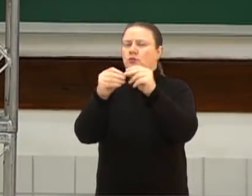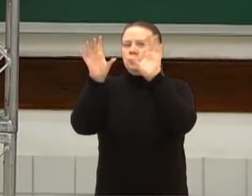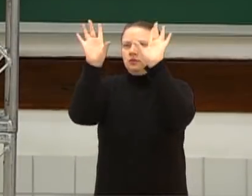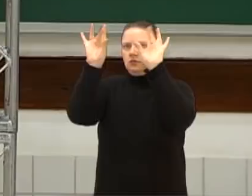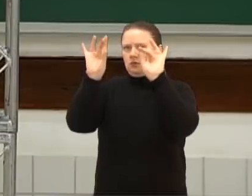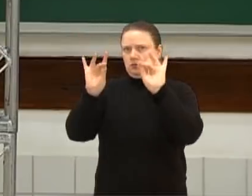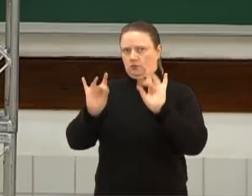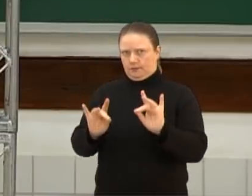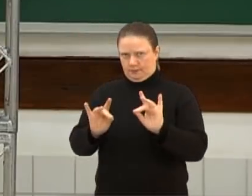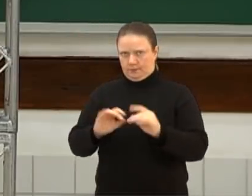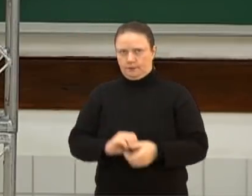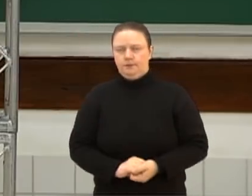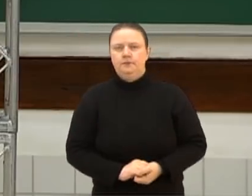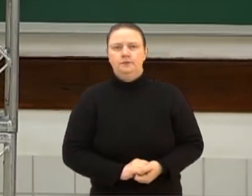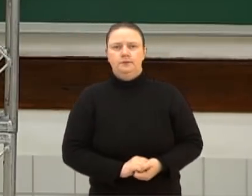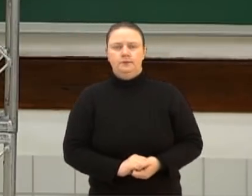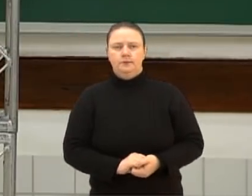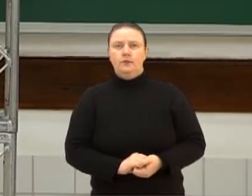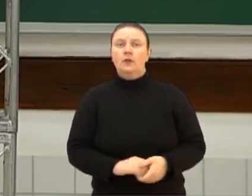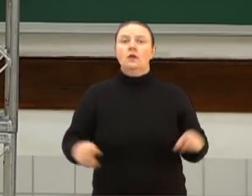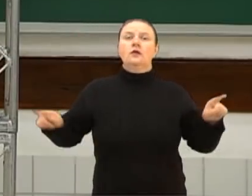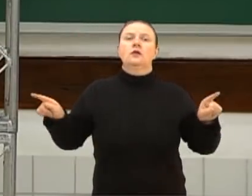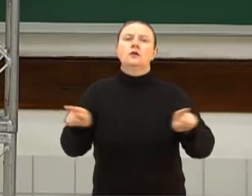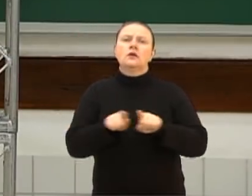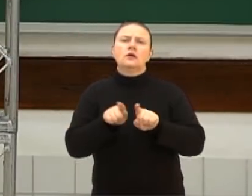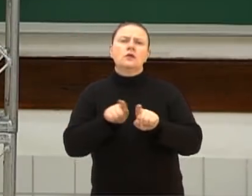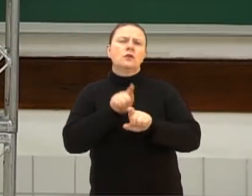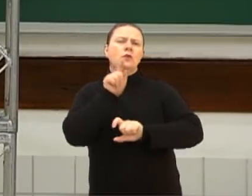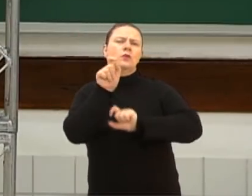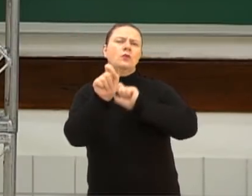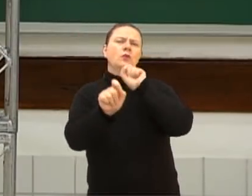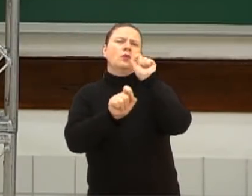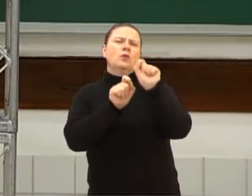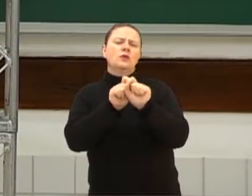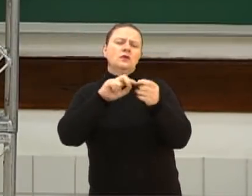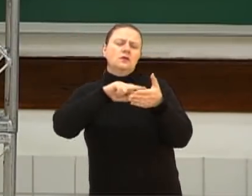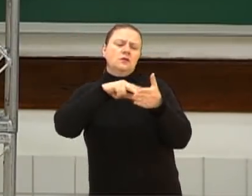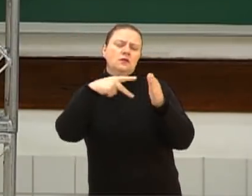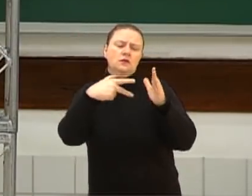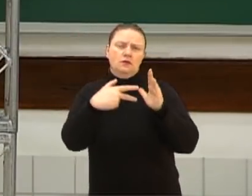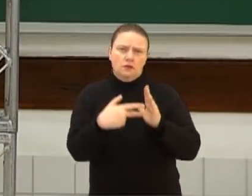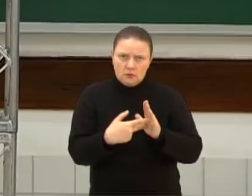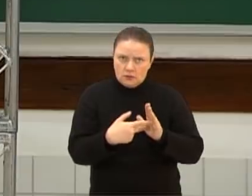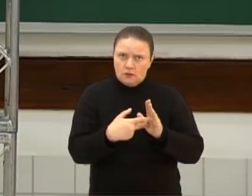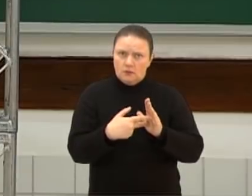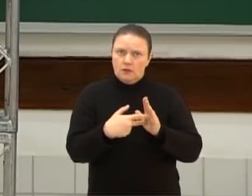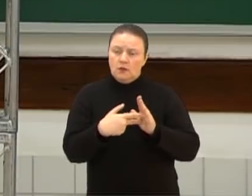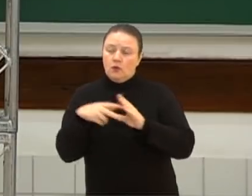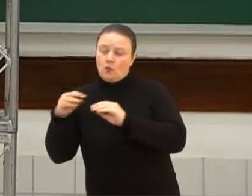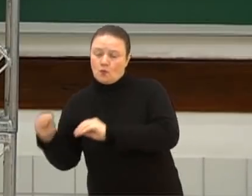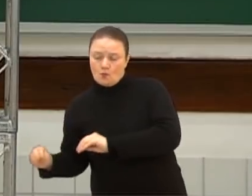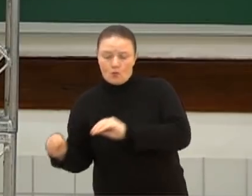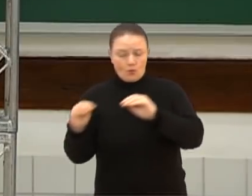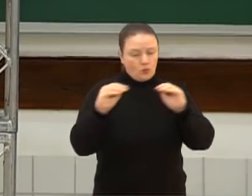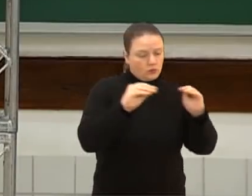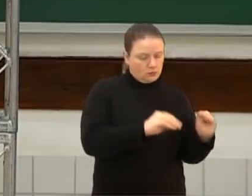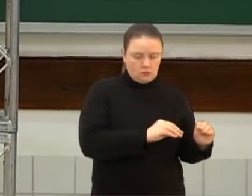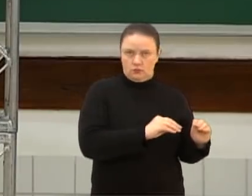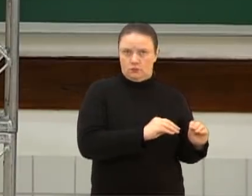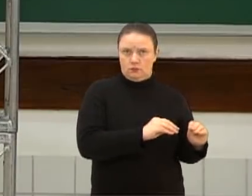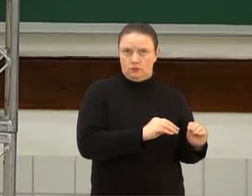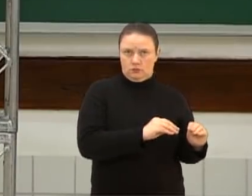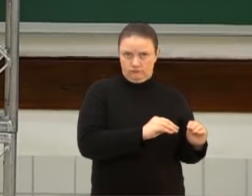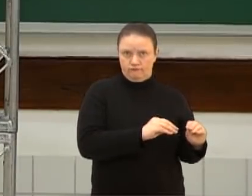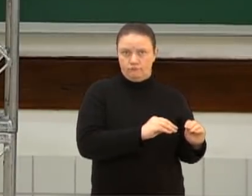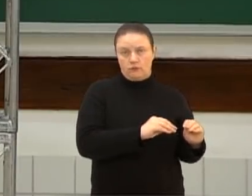Outra coisa, o que será que esse deslocamento ele representa de fato? Tá? O que será que aquela